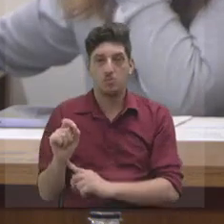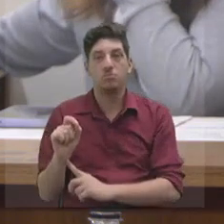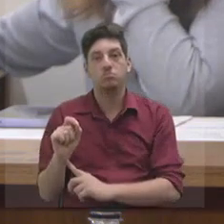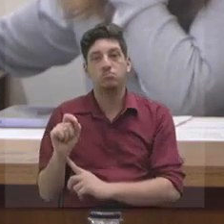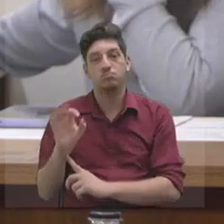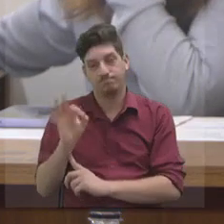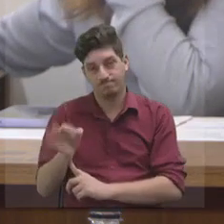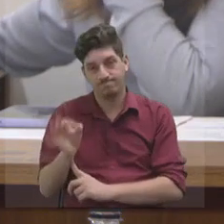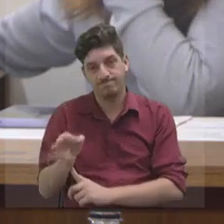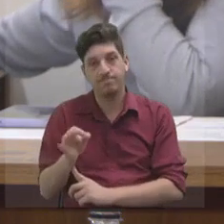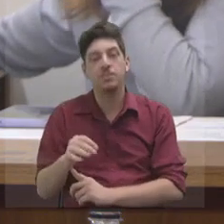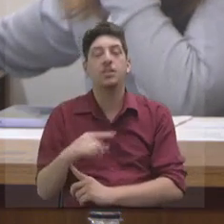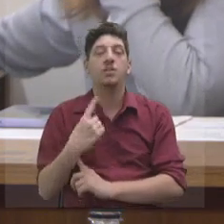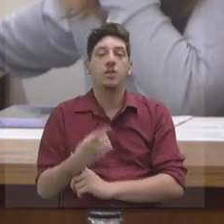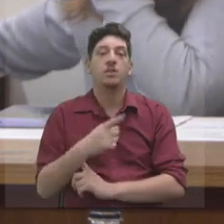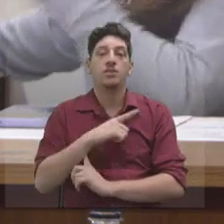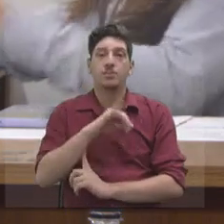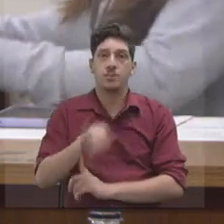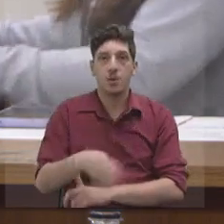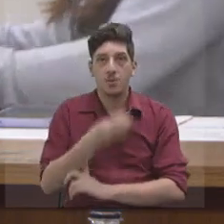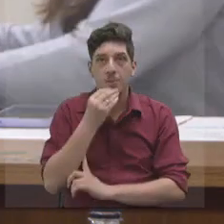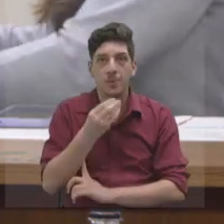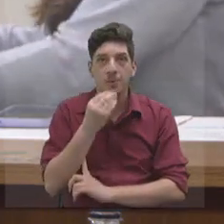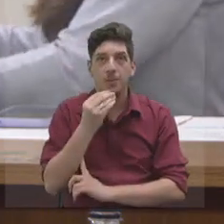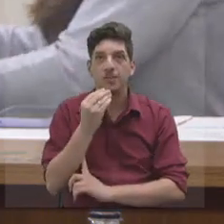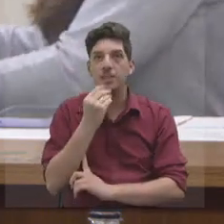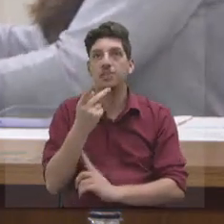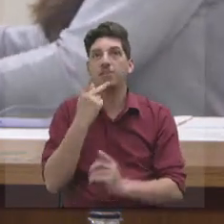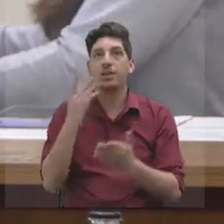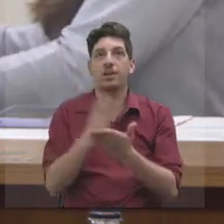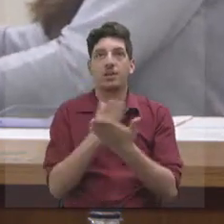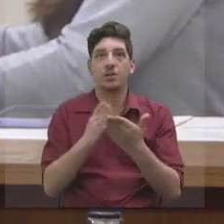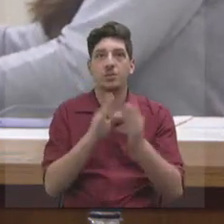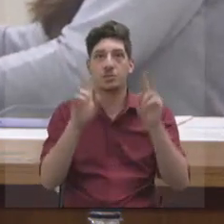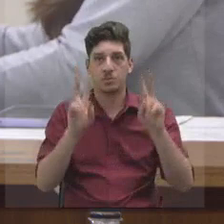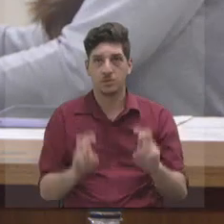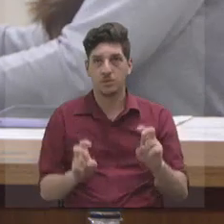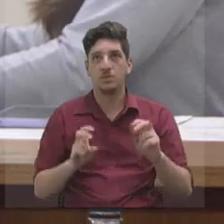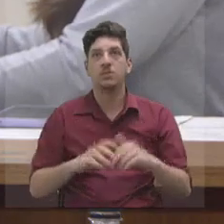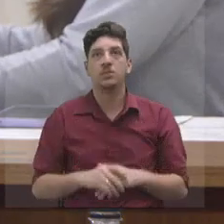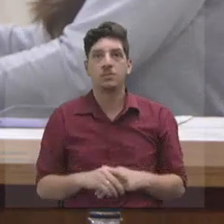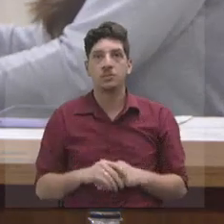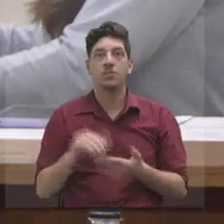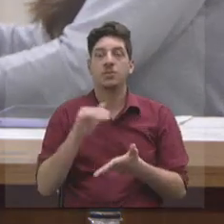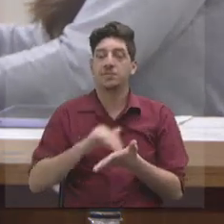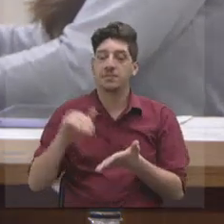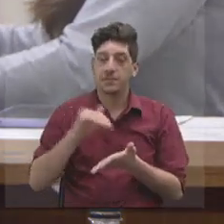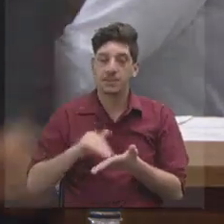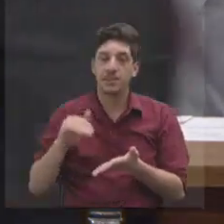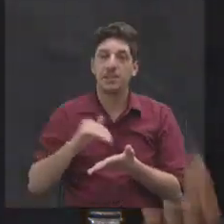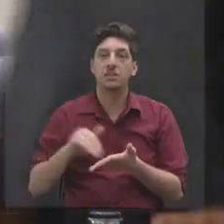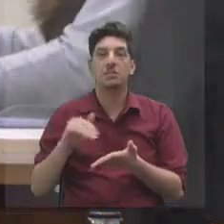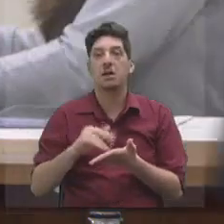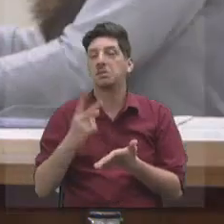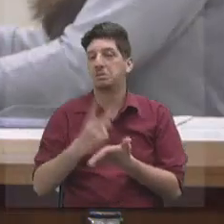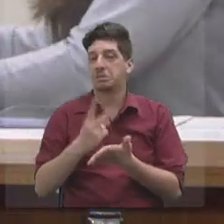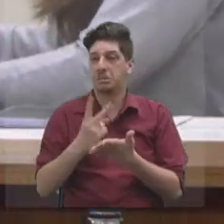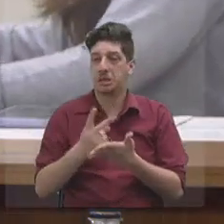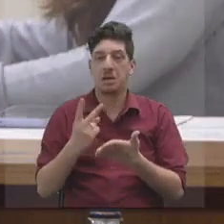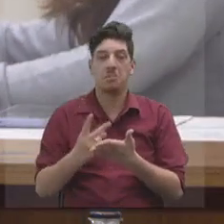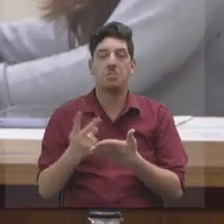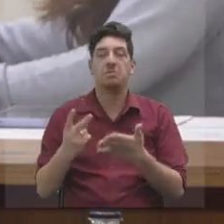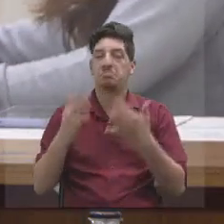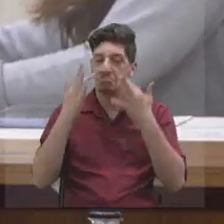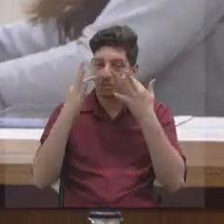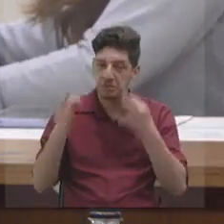nós tivemos a oportunidade de tratar de alguns assuntos e o secretário de uma forma muito atenciosa até